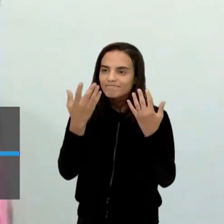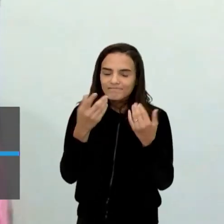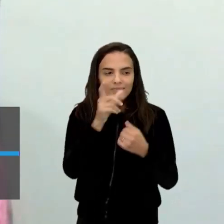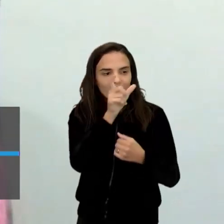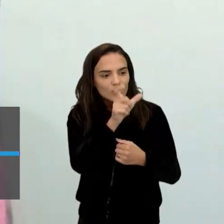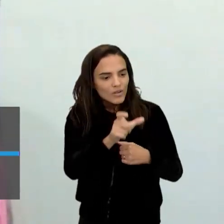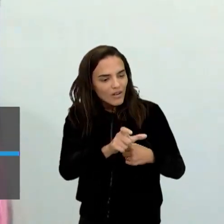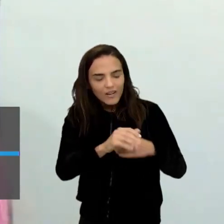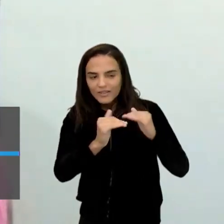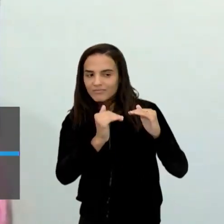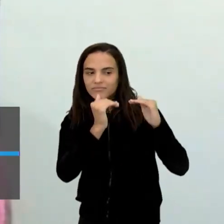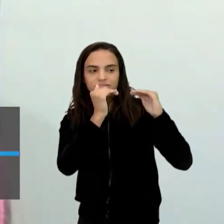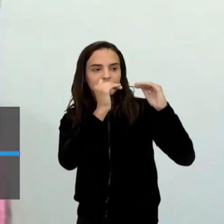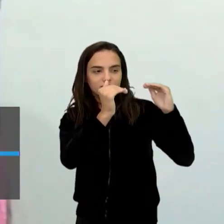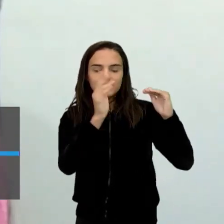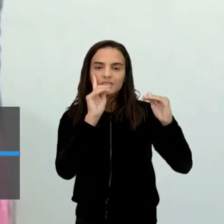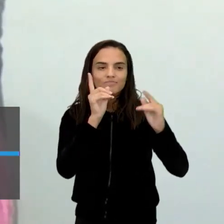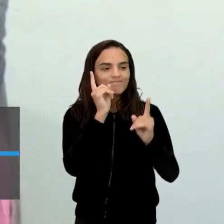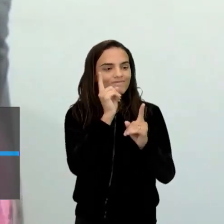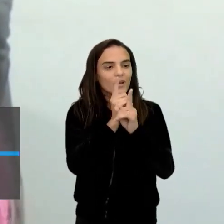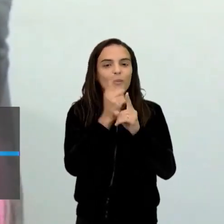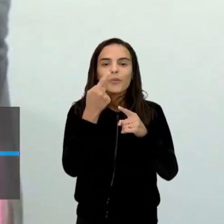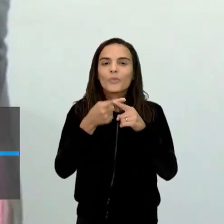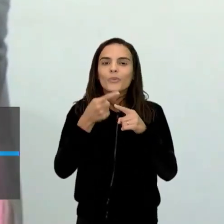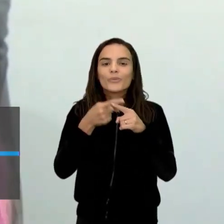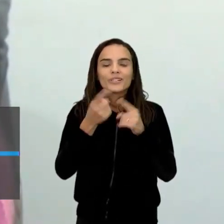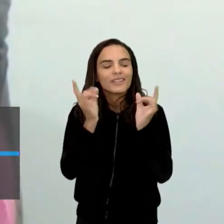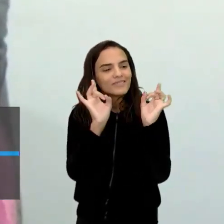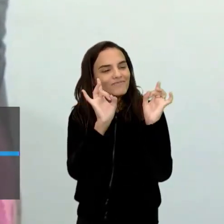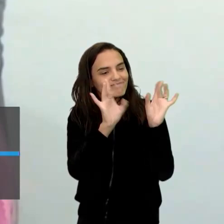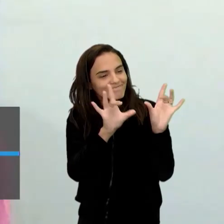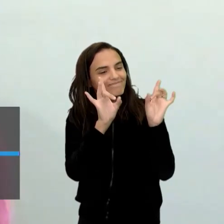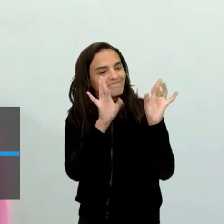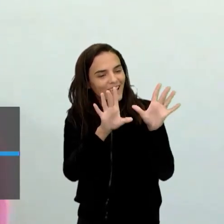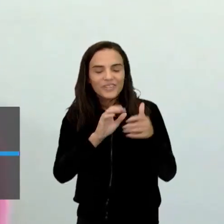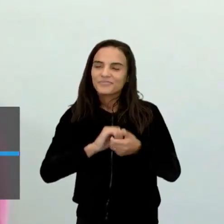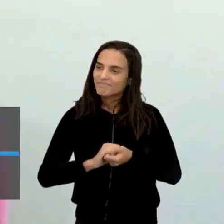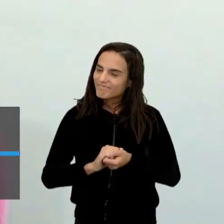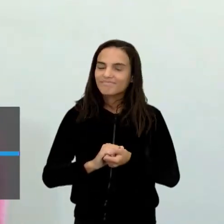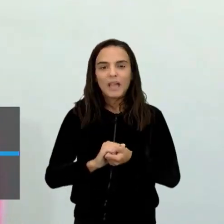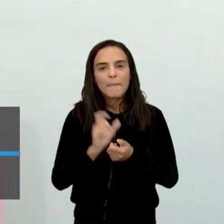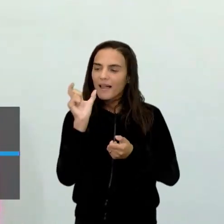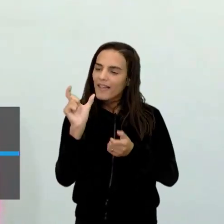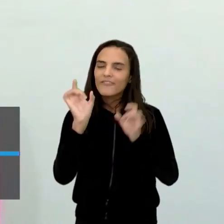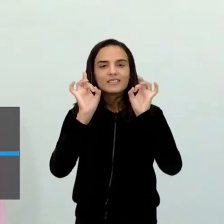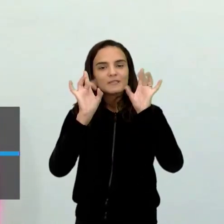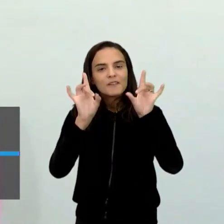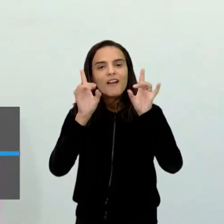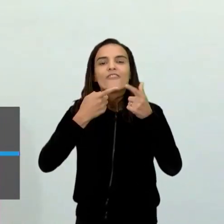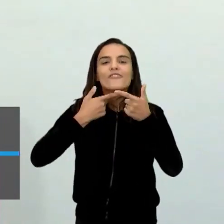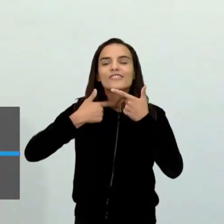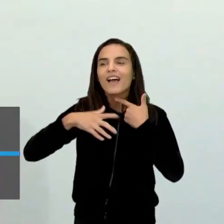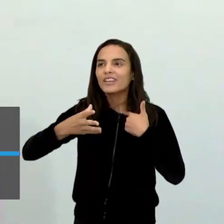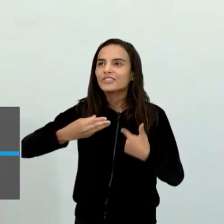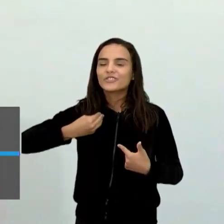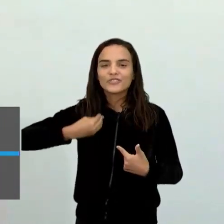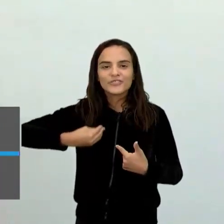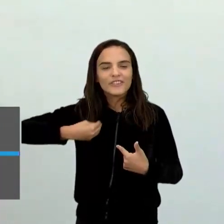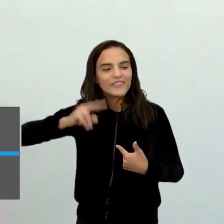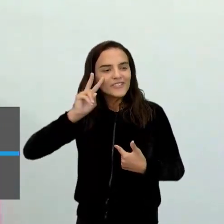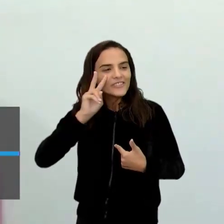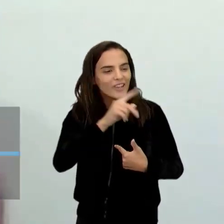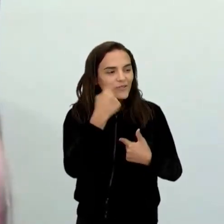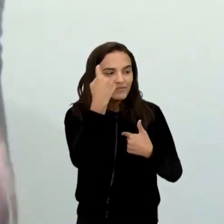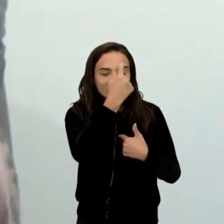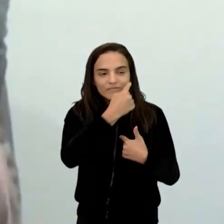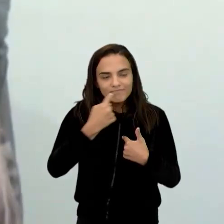da tua grandeza e descobri por que te chamam de especial. Especial é o desejo de viver que vejo em teus